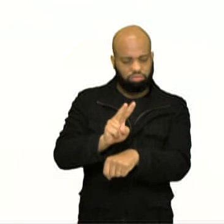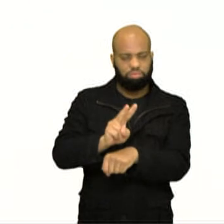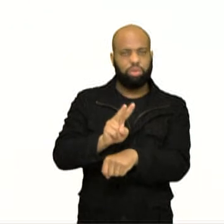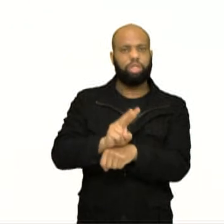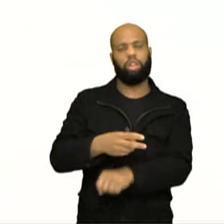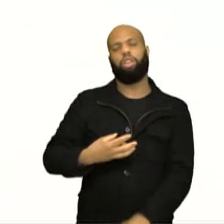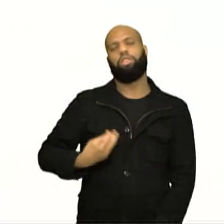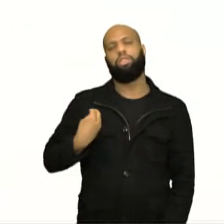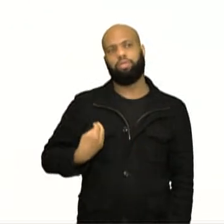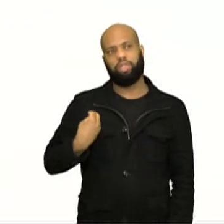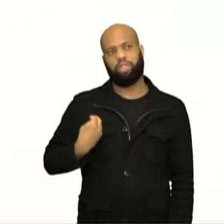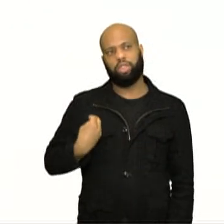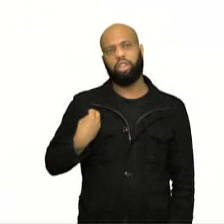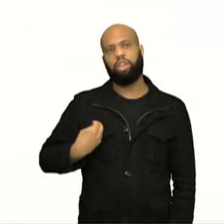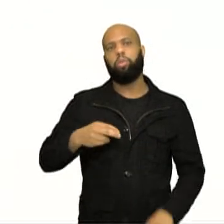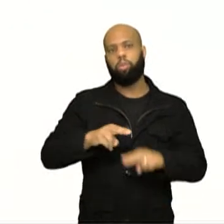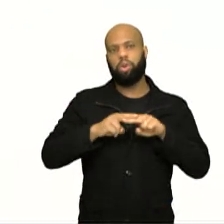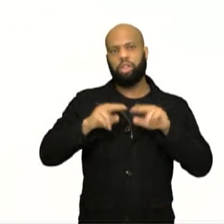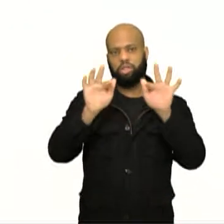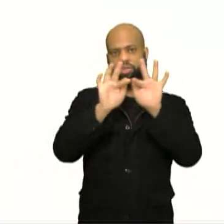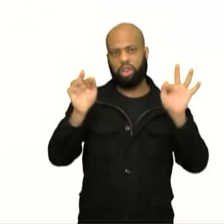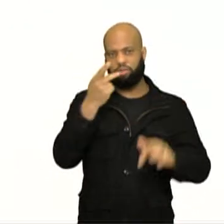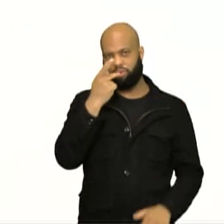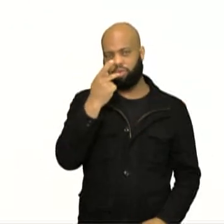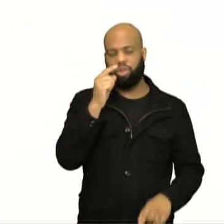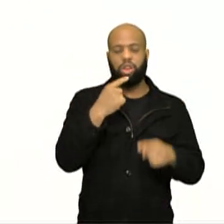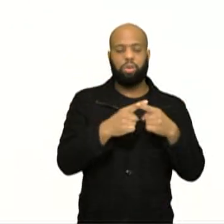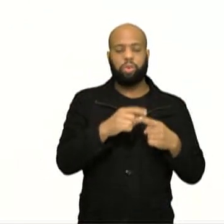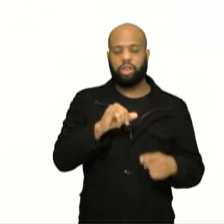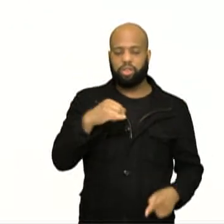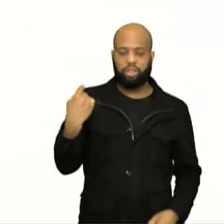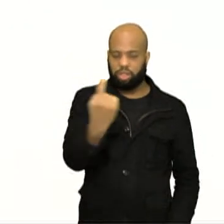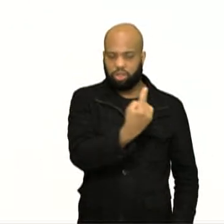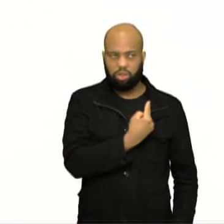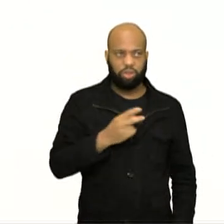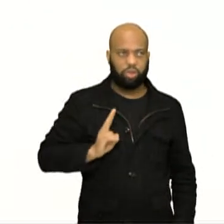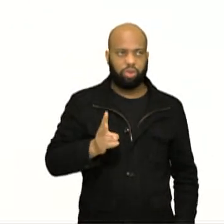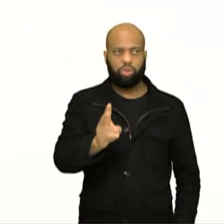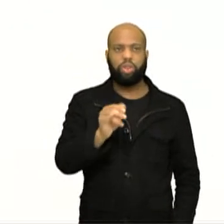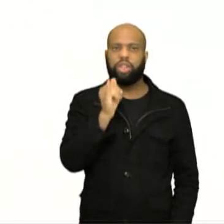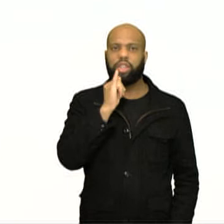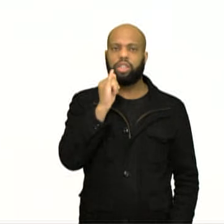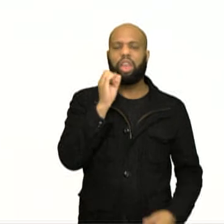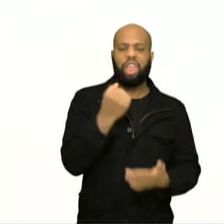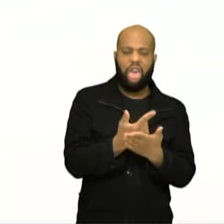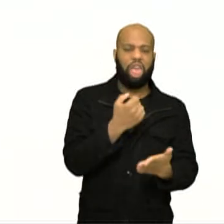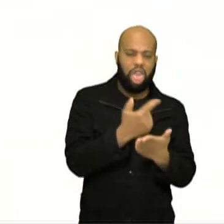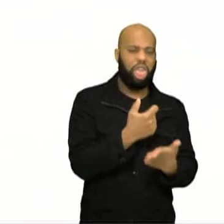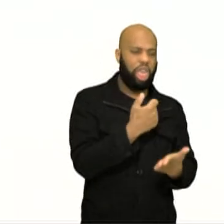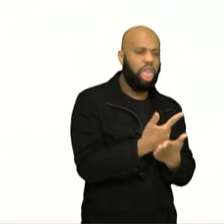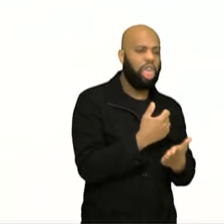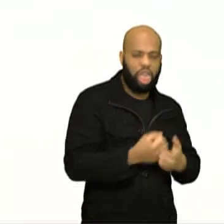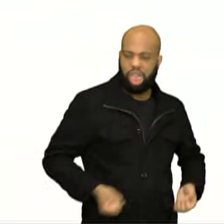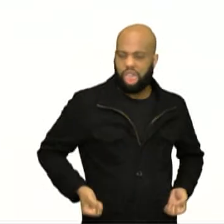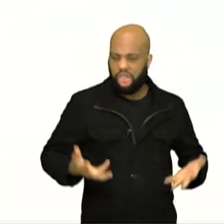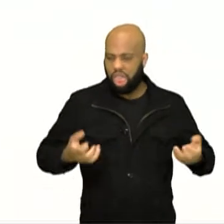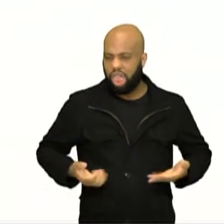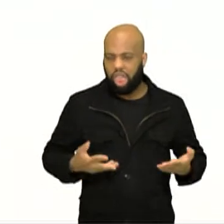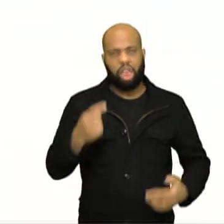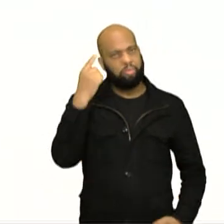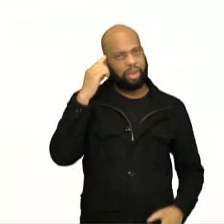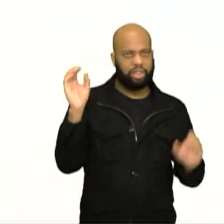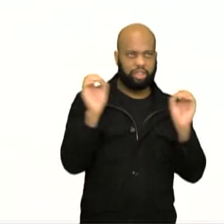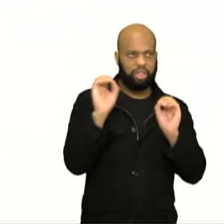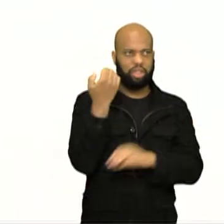preservação da vida. Por quê? Porque se a gente continuar consumindo desenfreadamente, sem pensar no